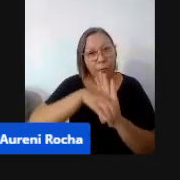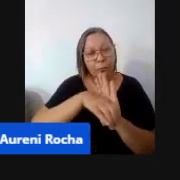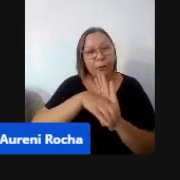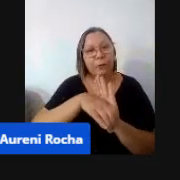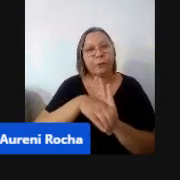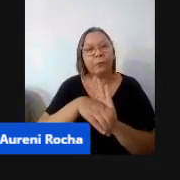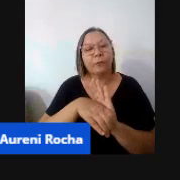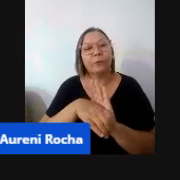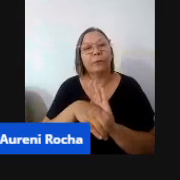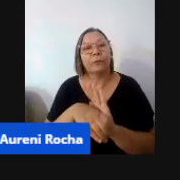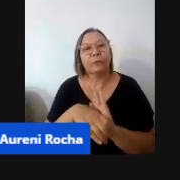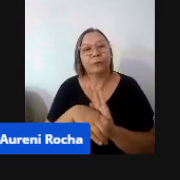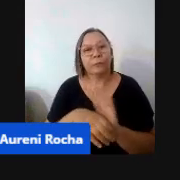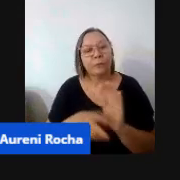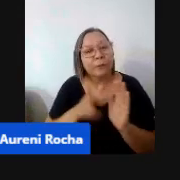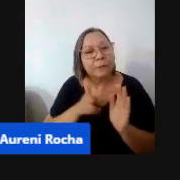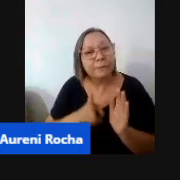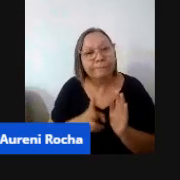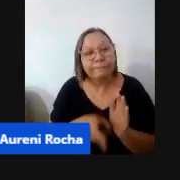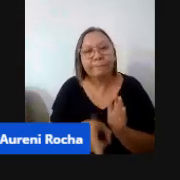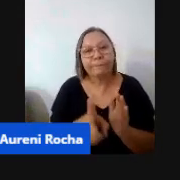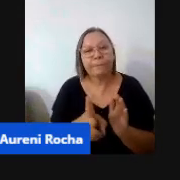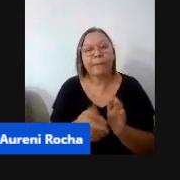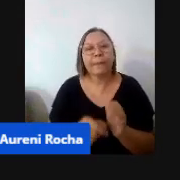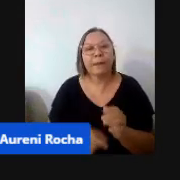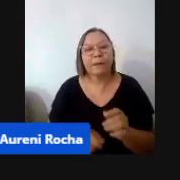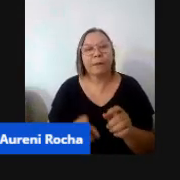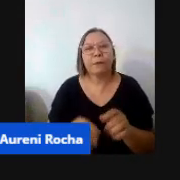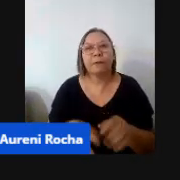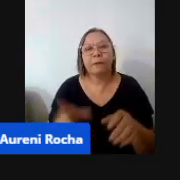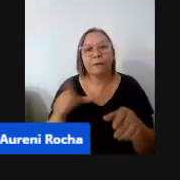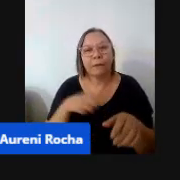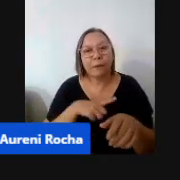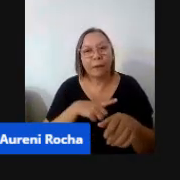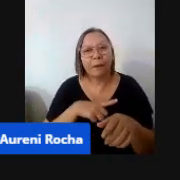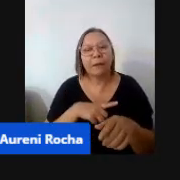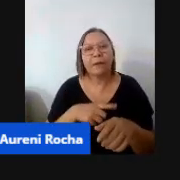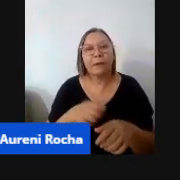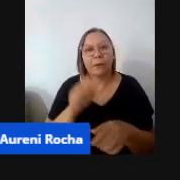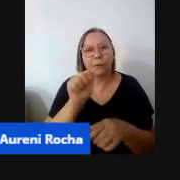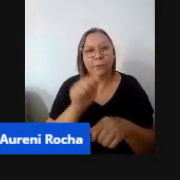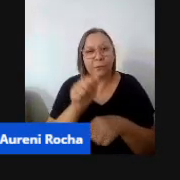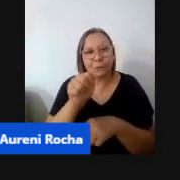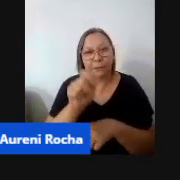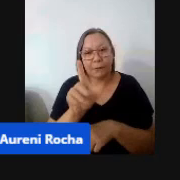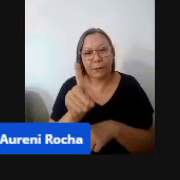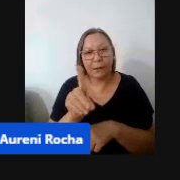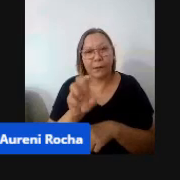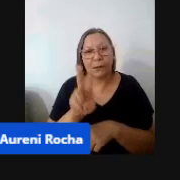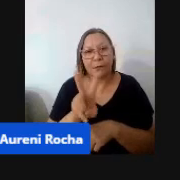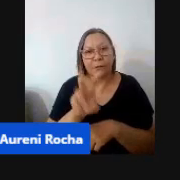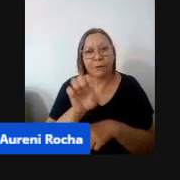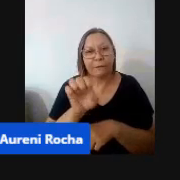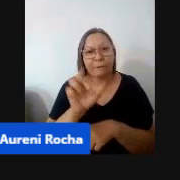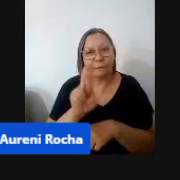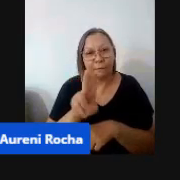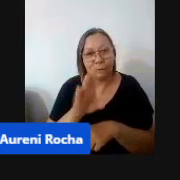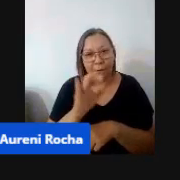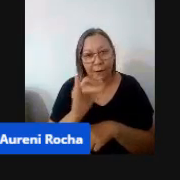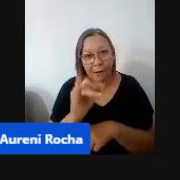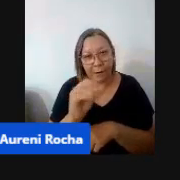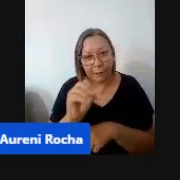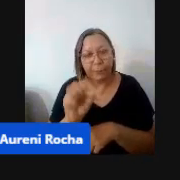eu trago aqui mais ou menos um panorama dos advérbios de frequência e uma gradação de porcentagem que eles